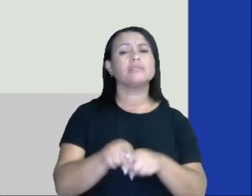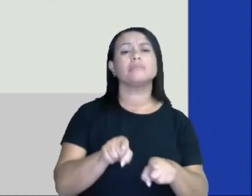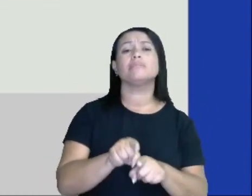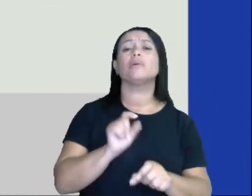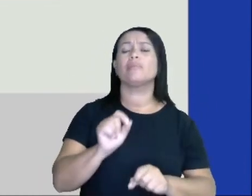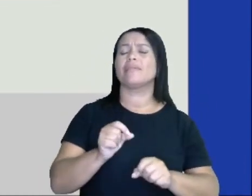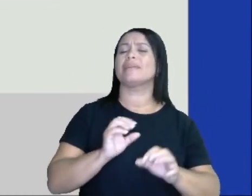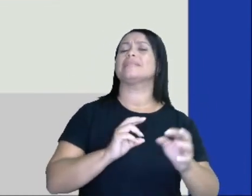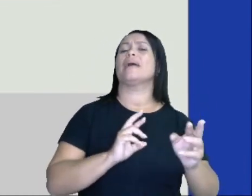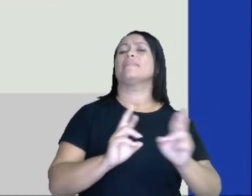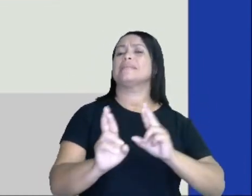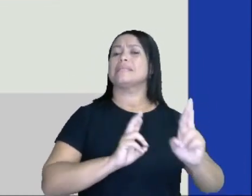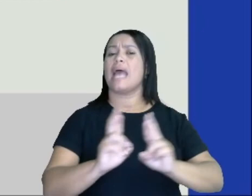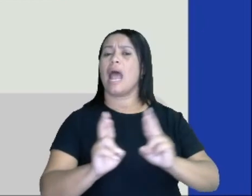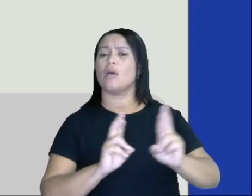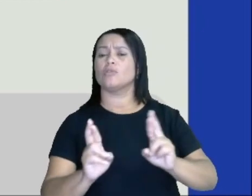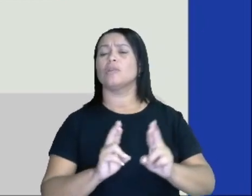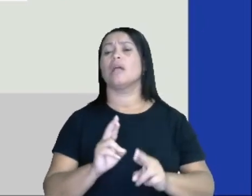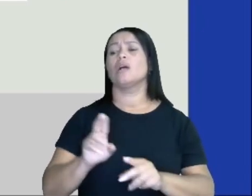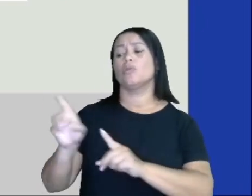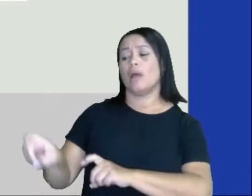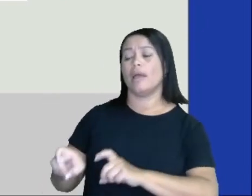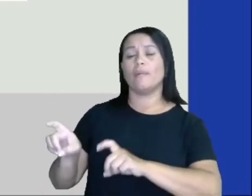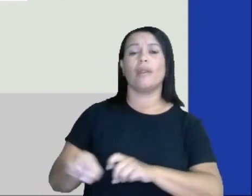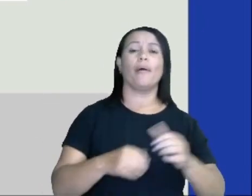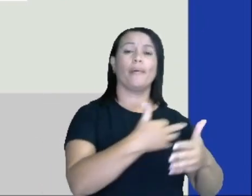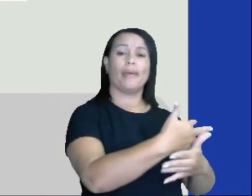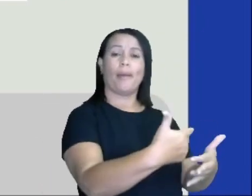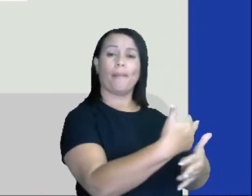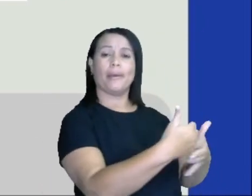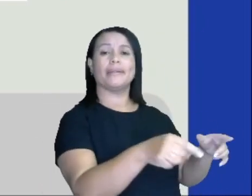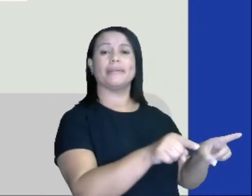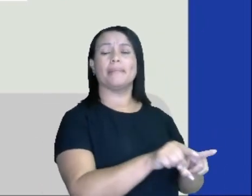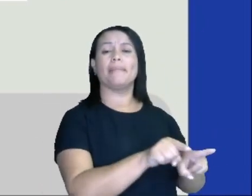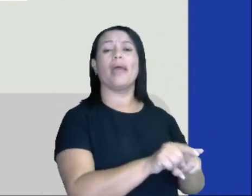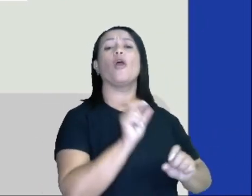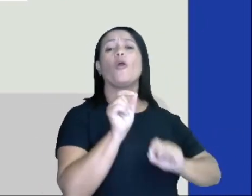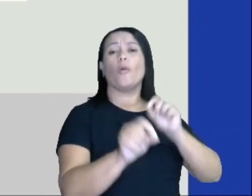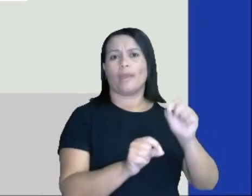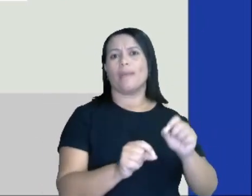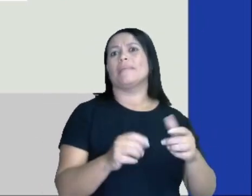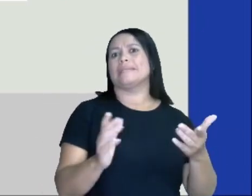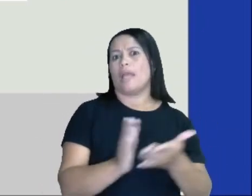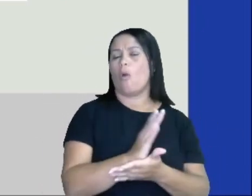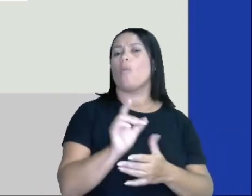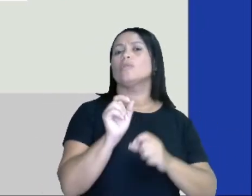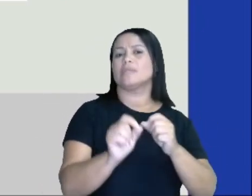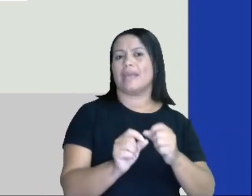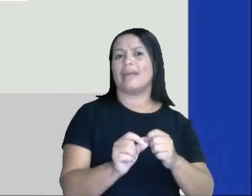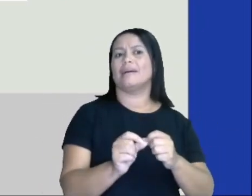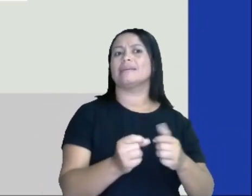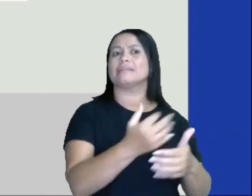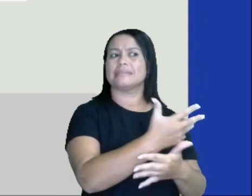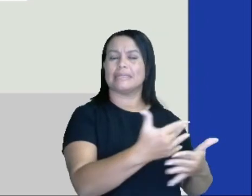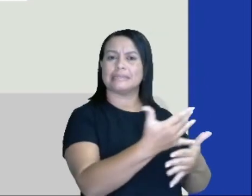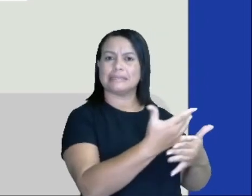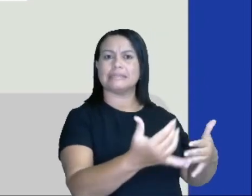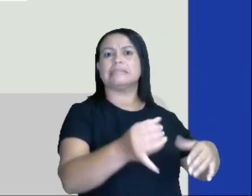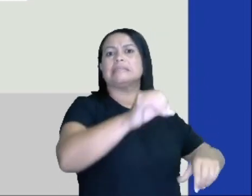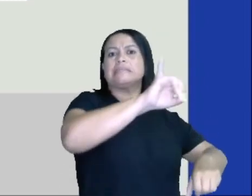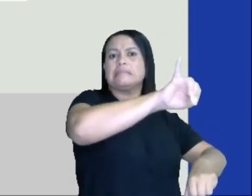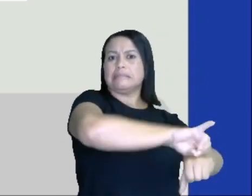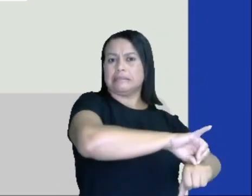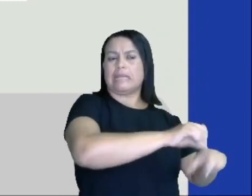se relacionando a área rural e a área urbana, tá bem? Mas predomina essa hierarquia aí das metrópoles como sendo os